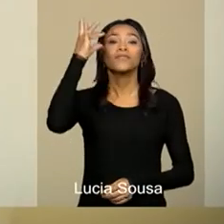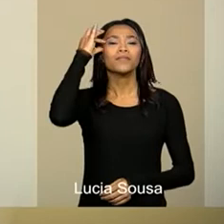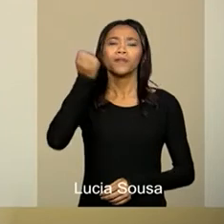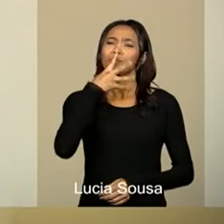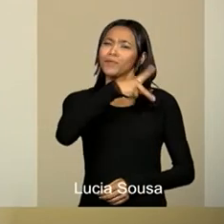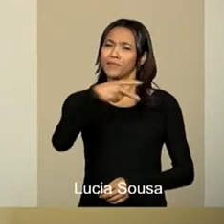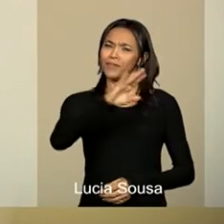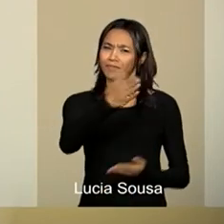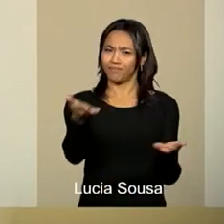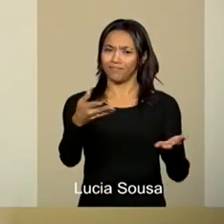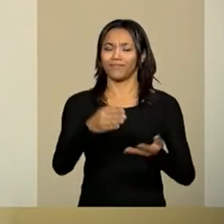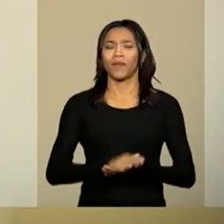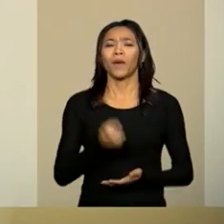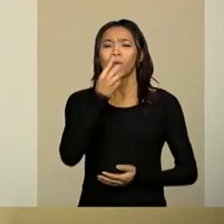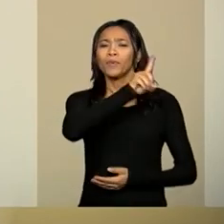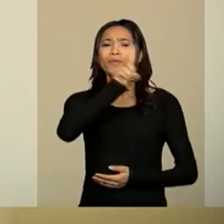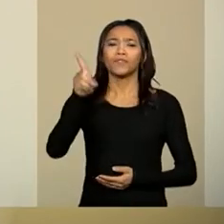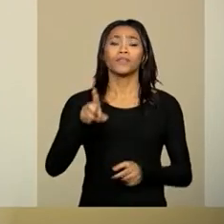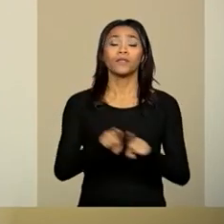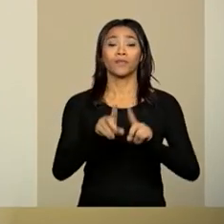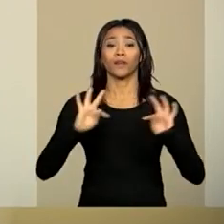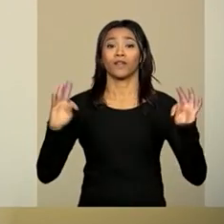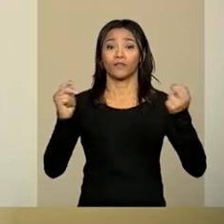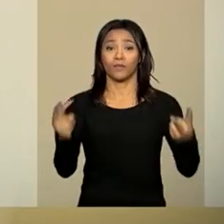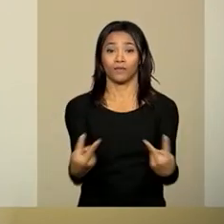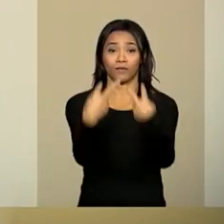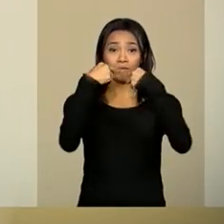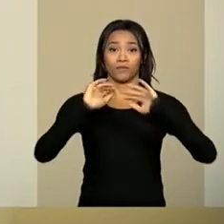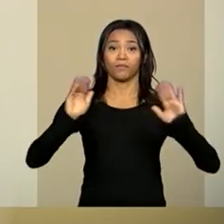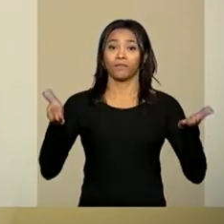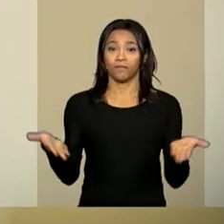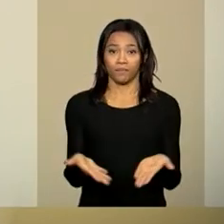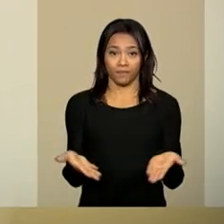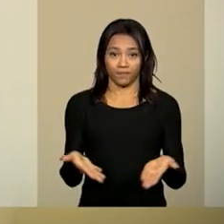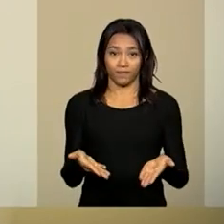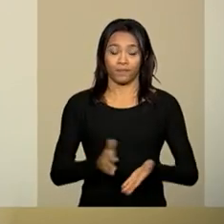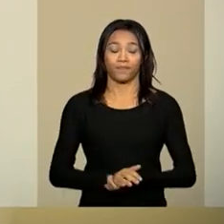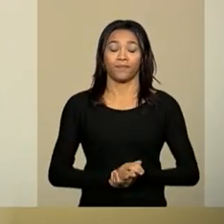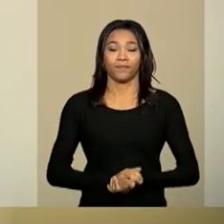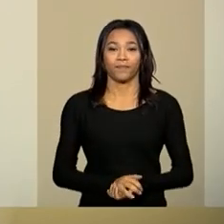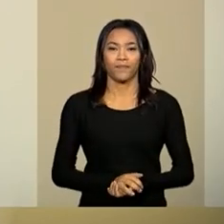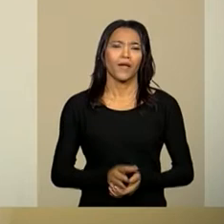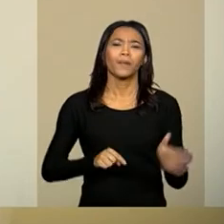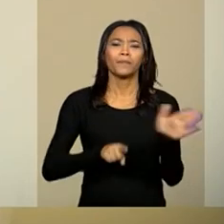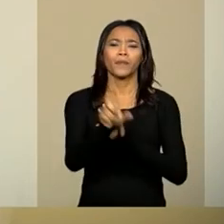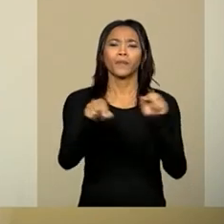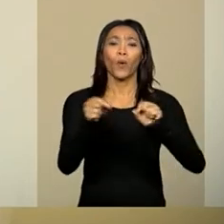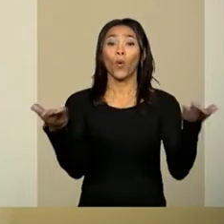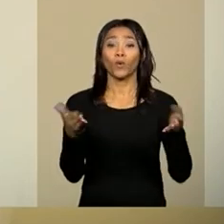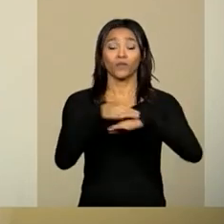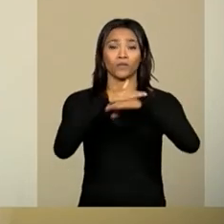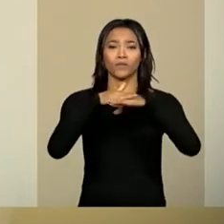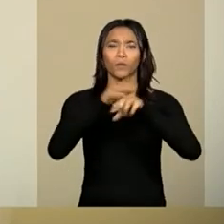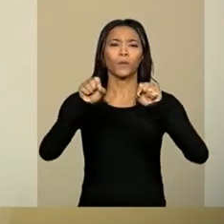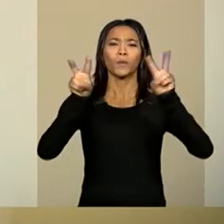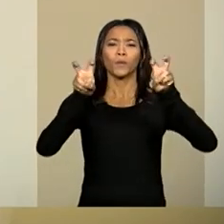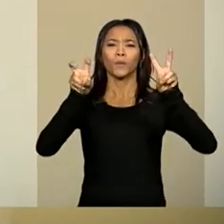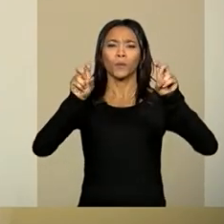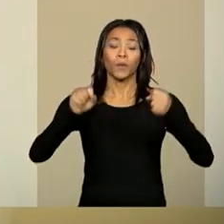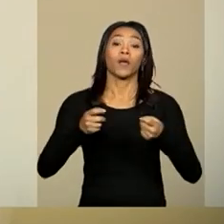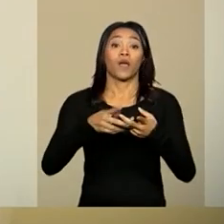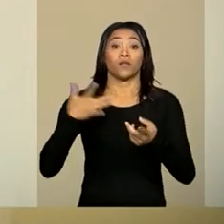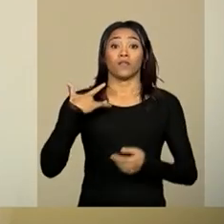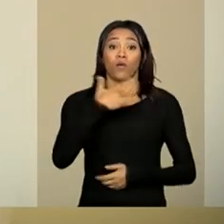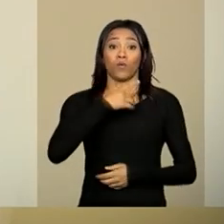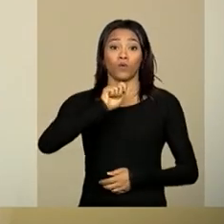Dilma Bom dia apresenta Bom dia Luciano e Bom dia aos ouvintes que nos acompanha hoje aqui no café tenta Hoje eu queria conversar sobre o